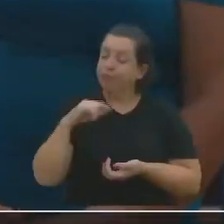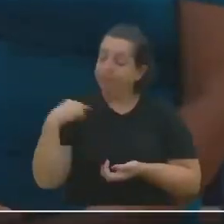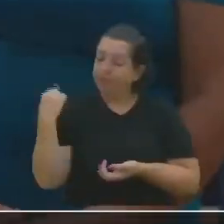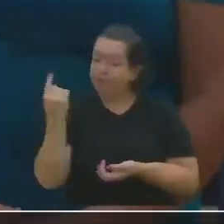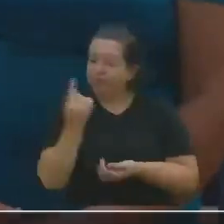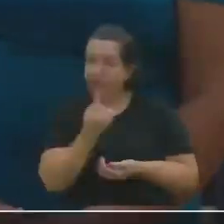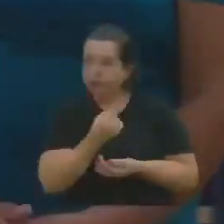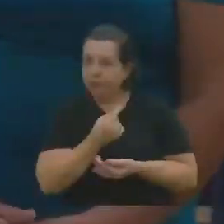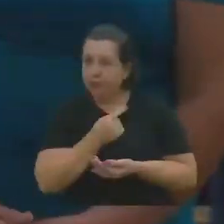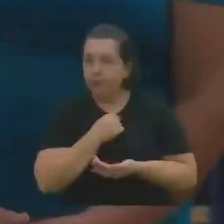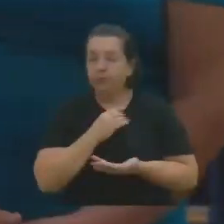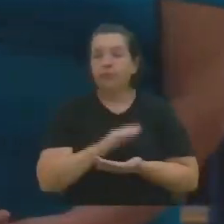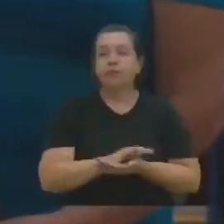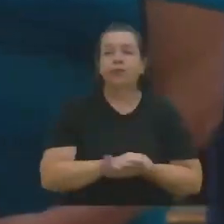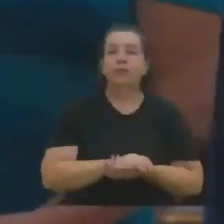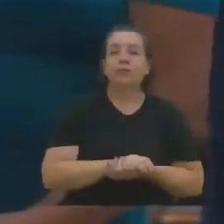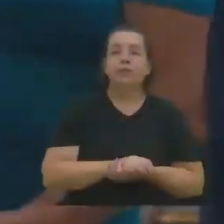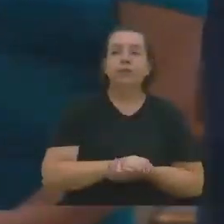piedade de